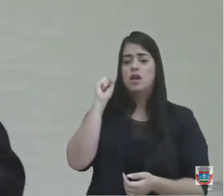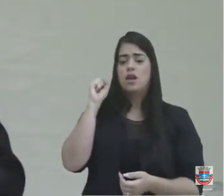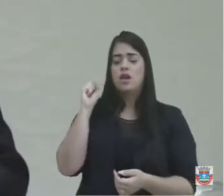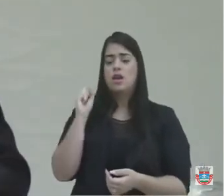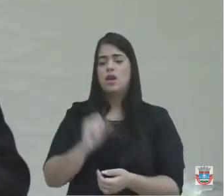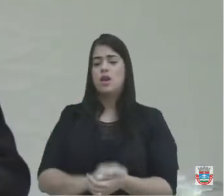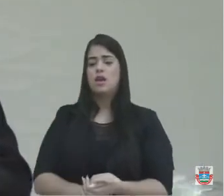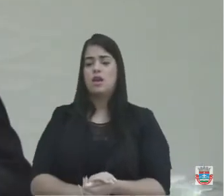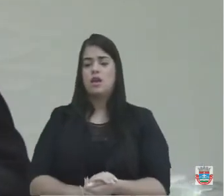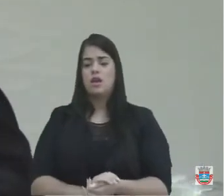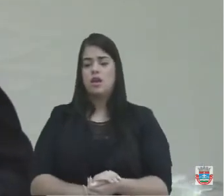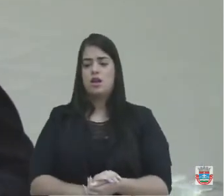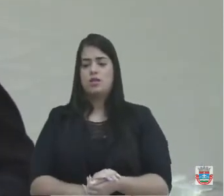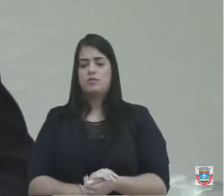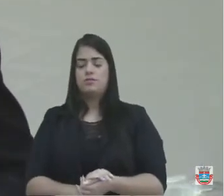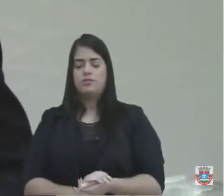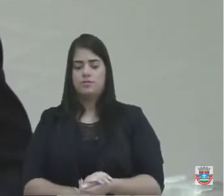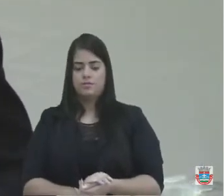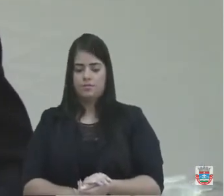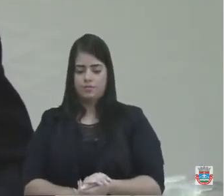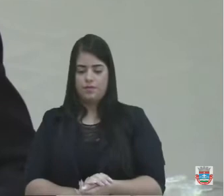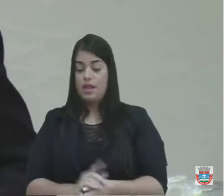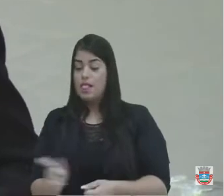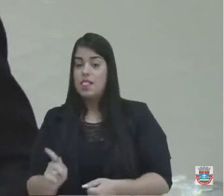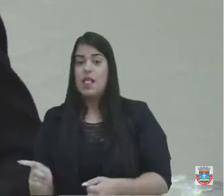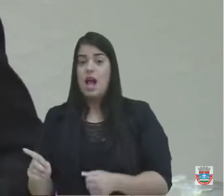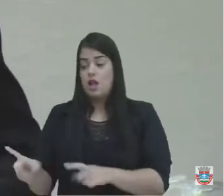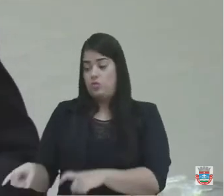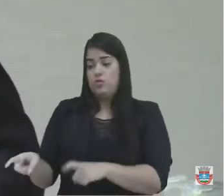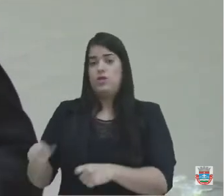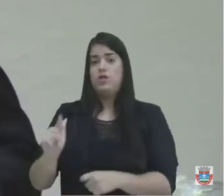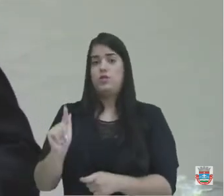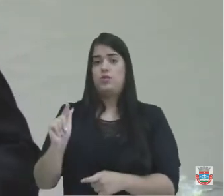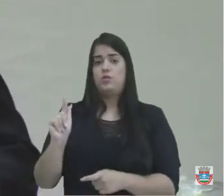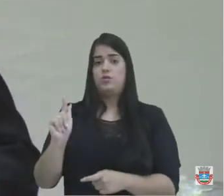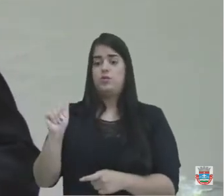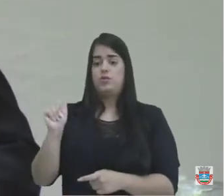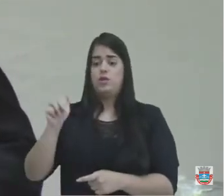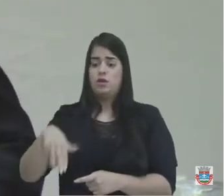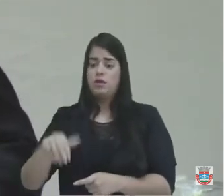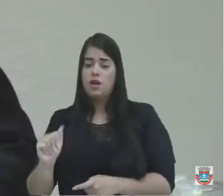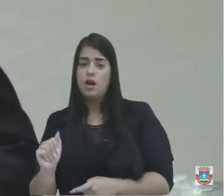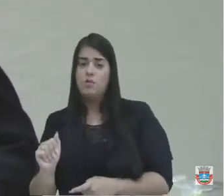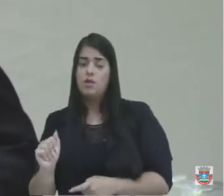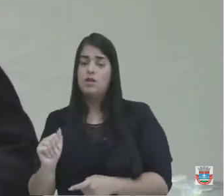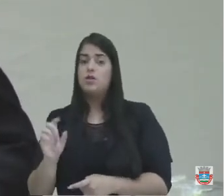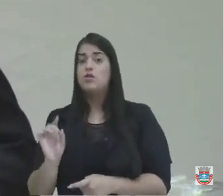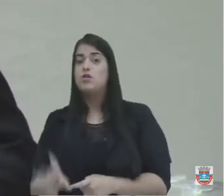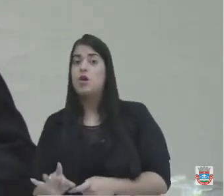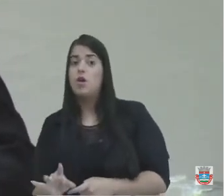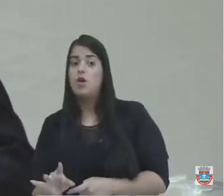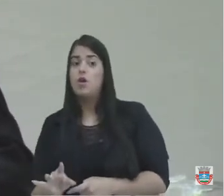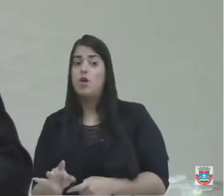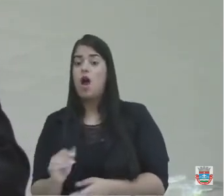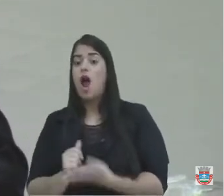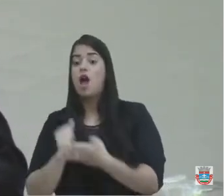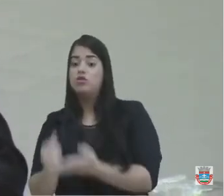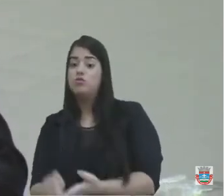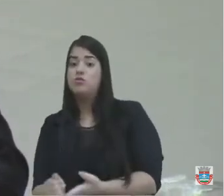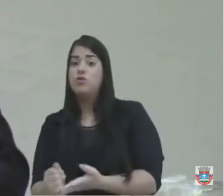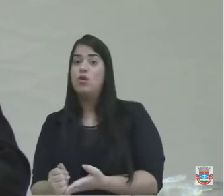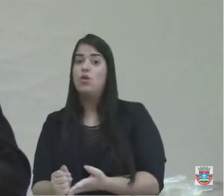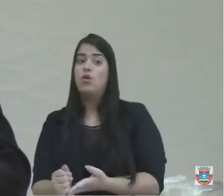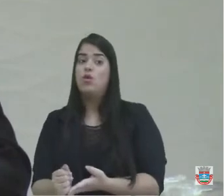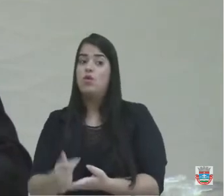para todo mundo pois lá principalmente na região do gama Face para alguns e pulou várias